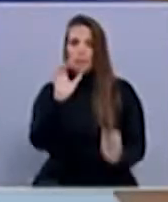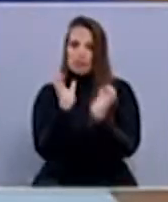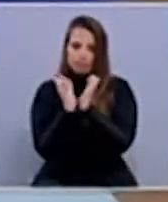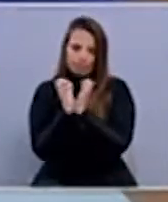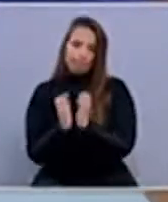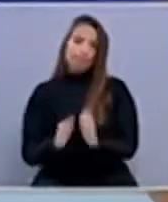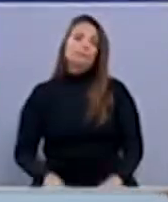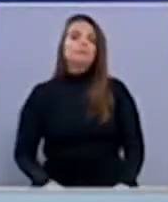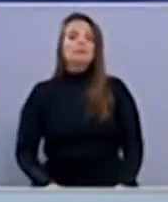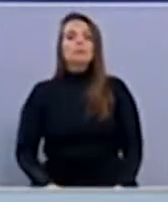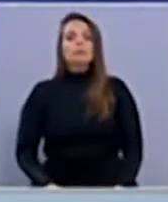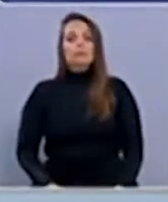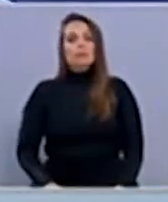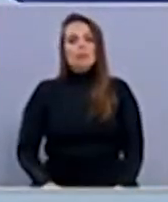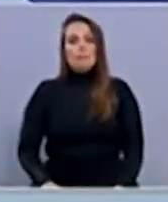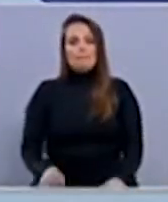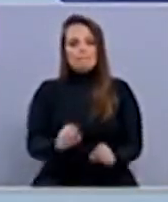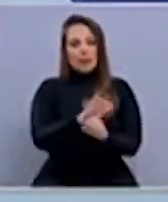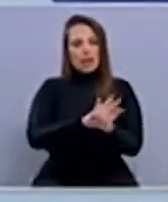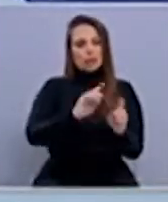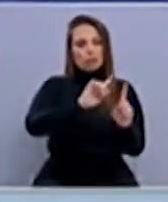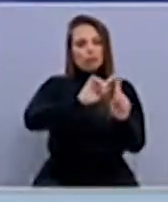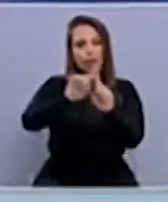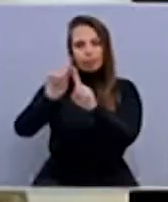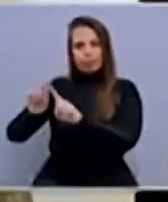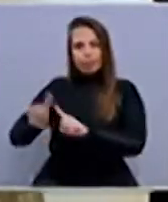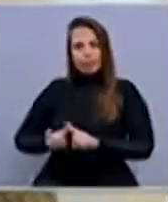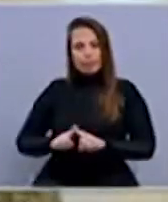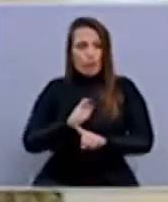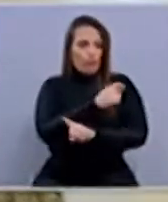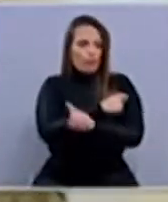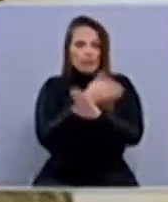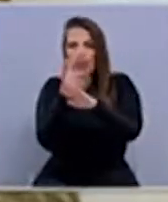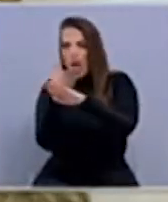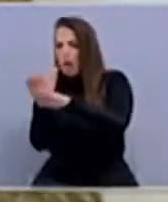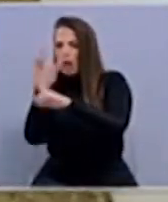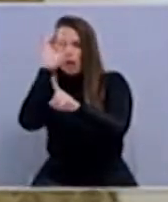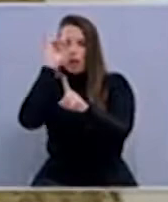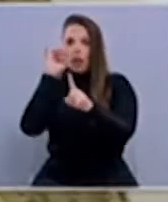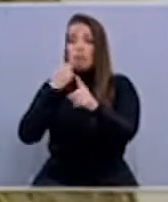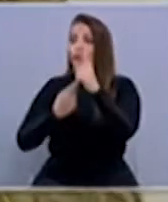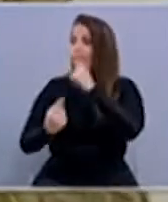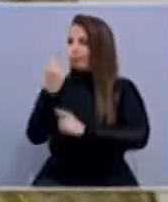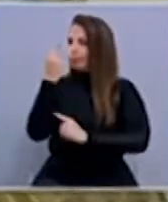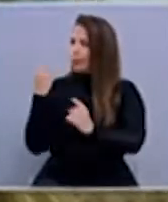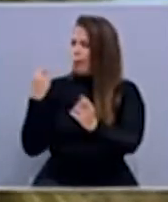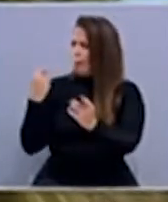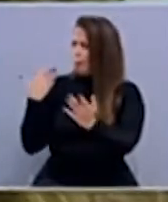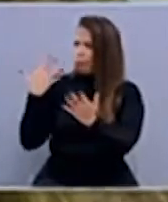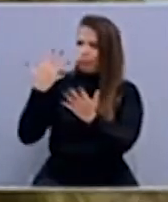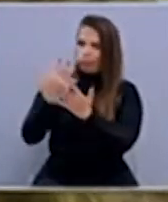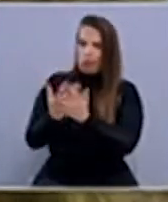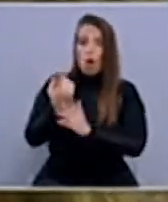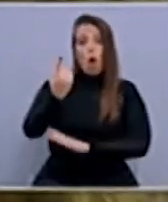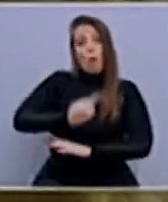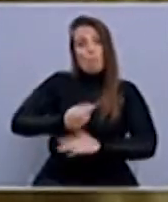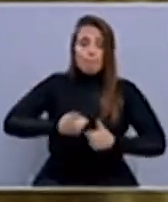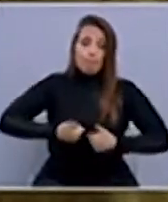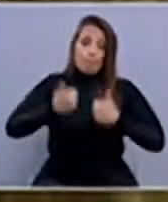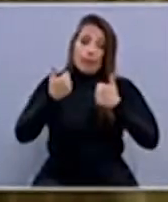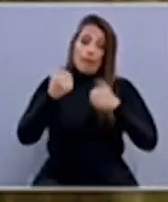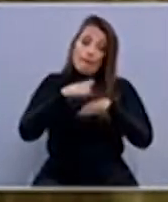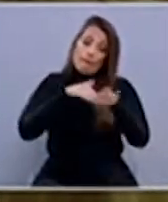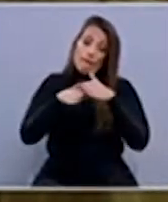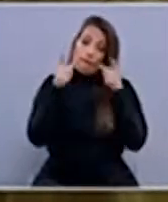e os vários casos de vacinas desviados num ciados nos últimos dias obrigam as autoridades